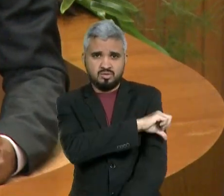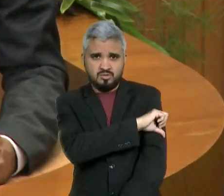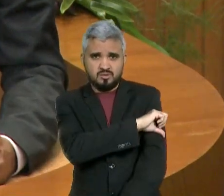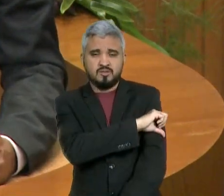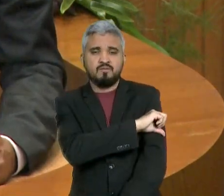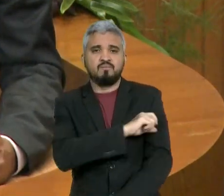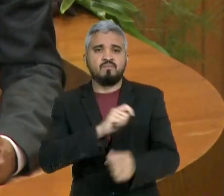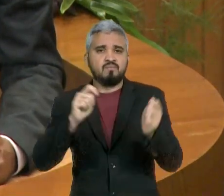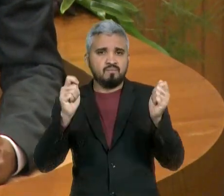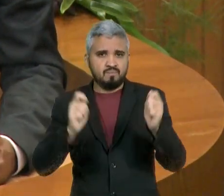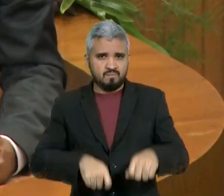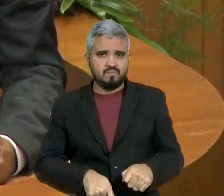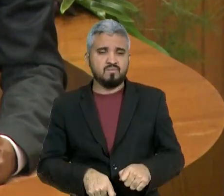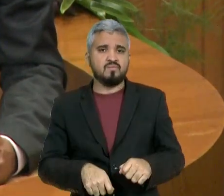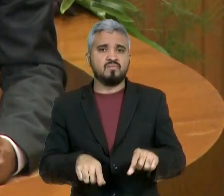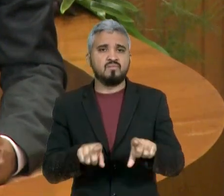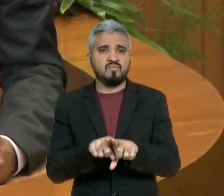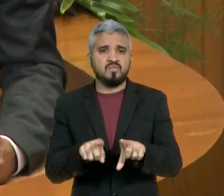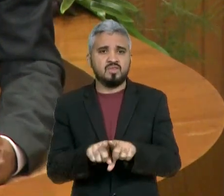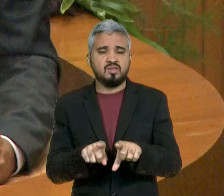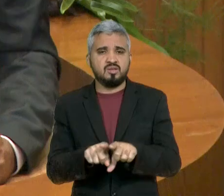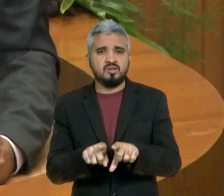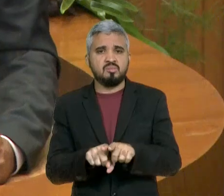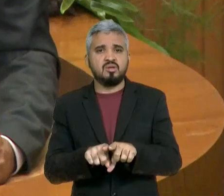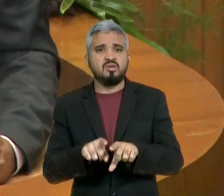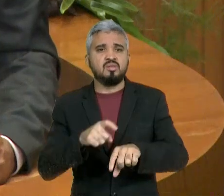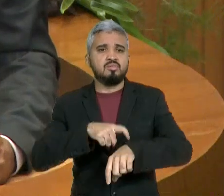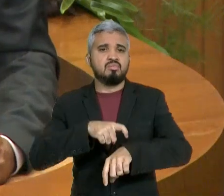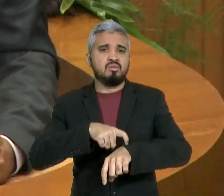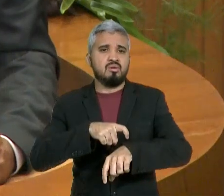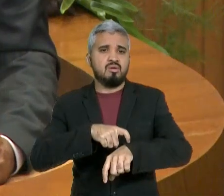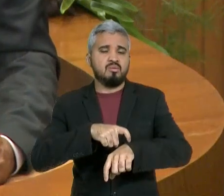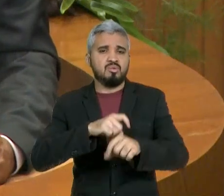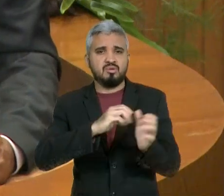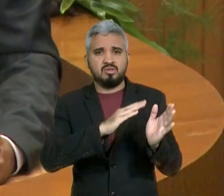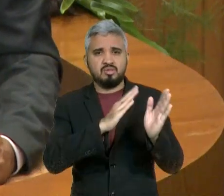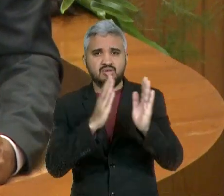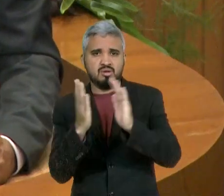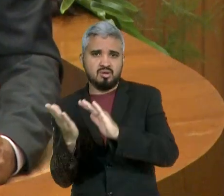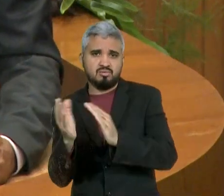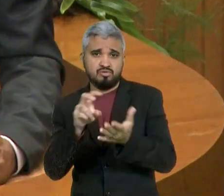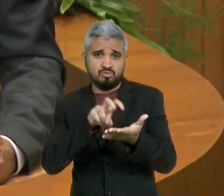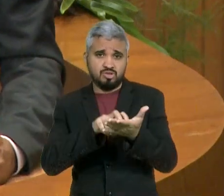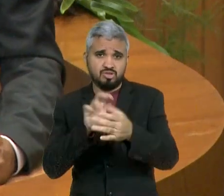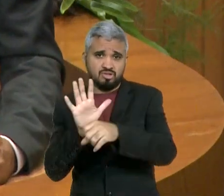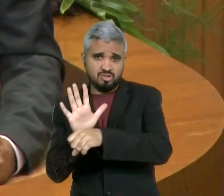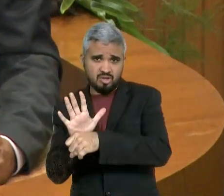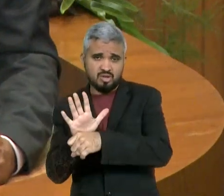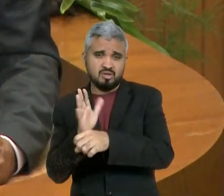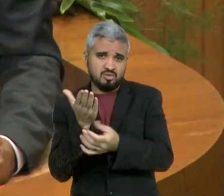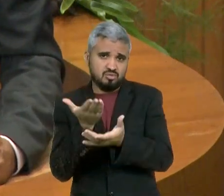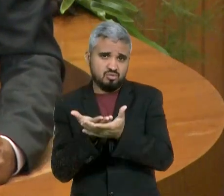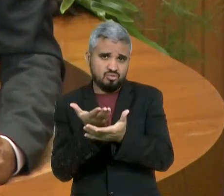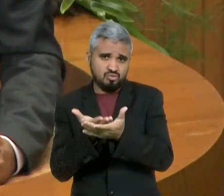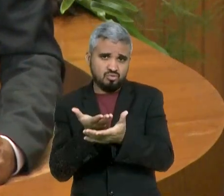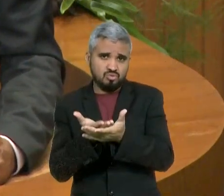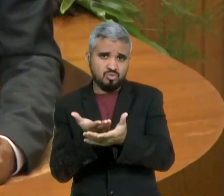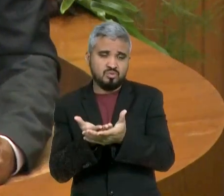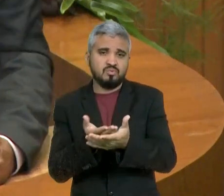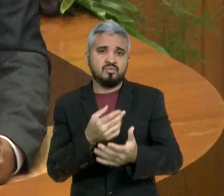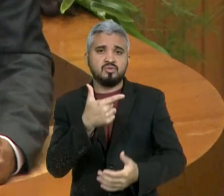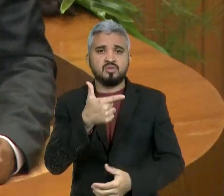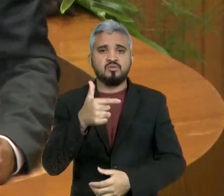elas possam ser de tempo integral. E com isso atender 25%